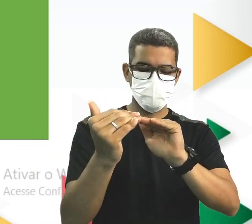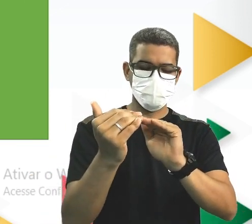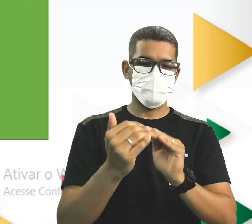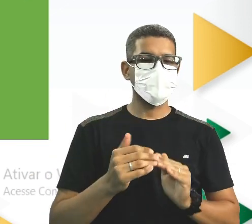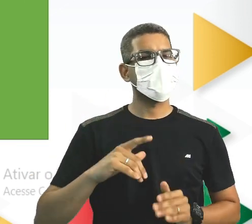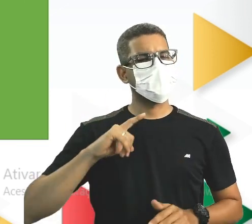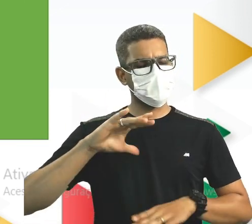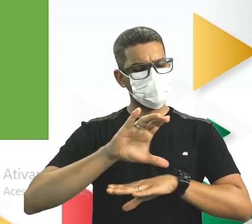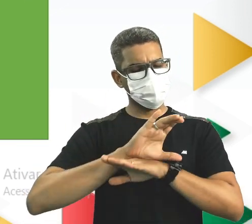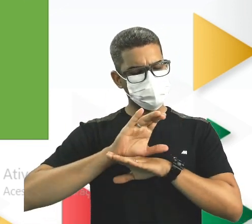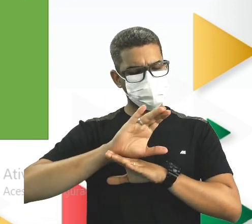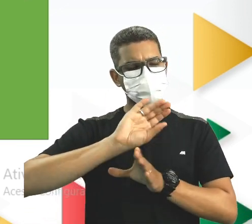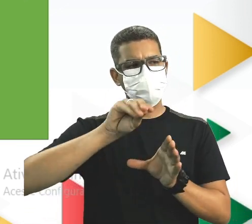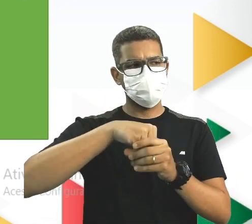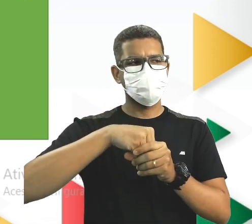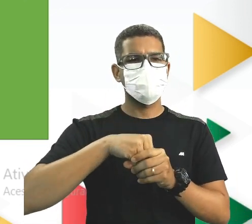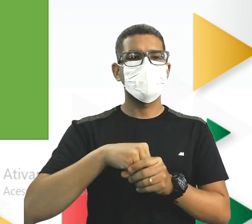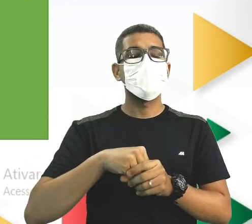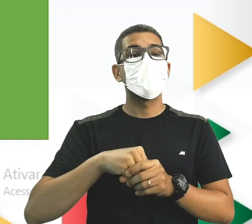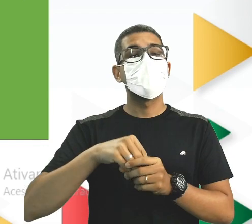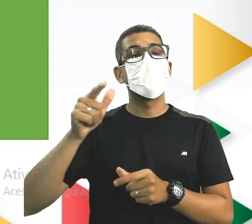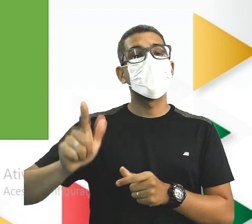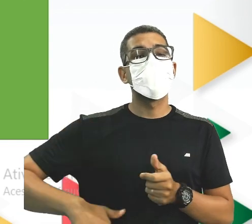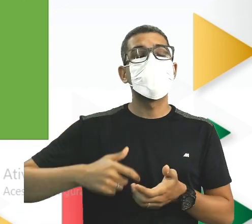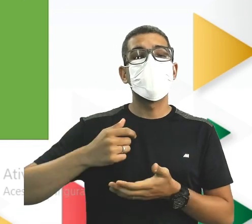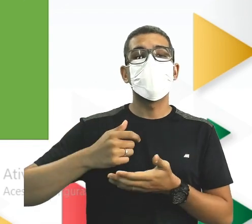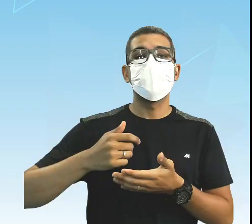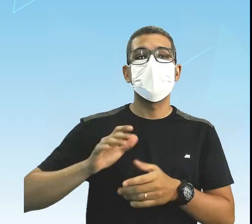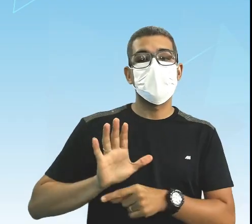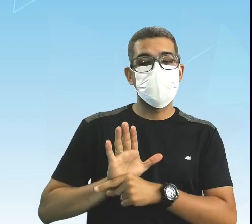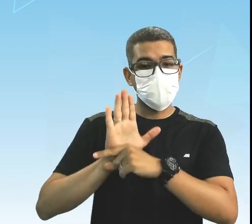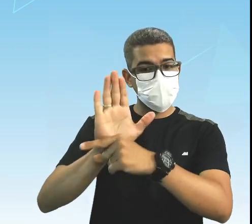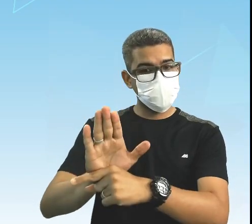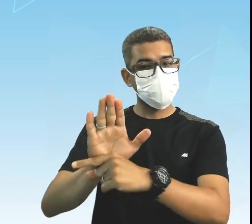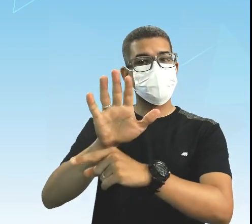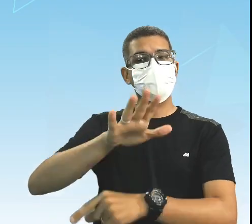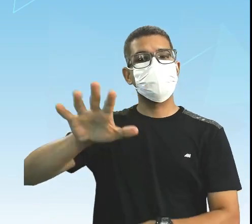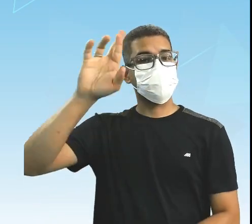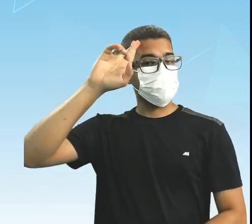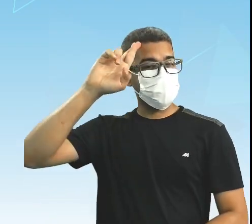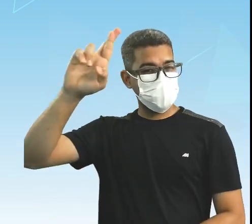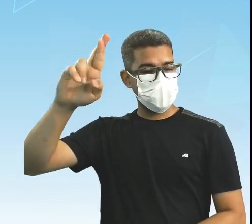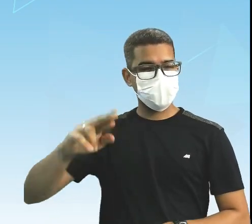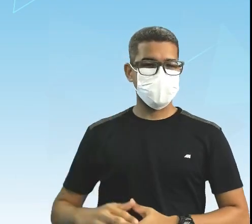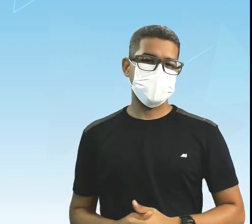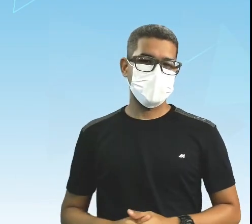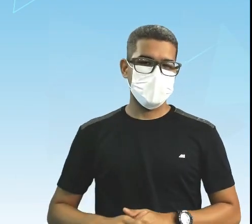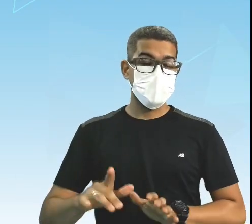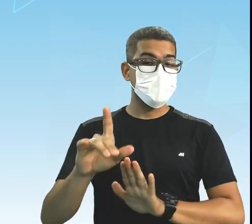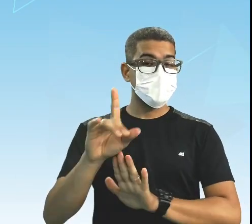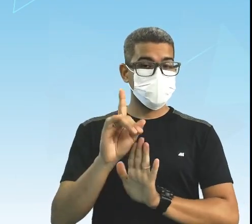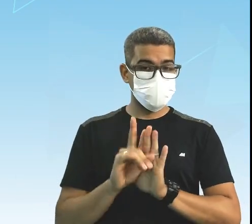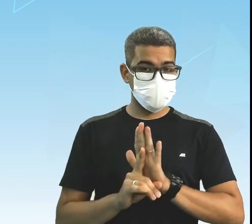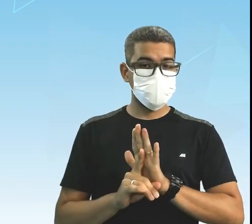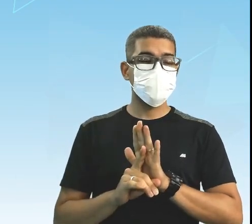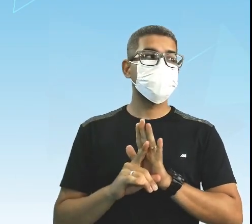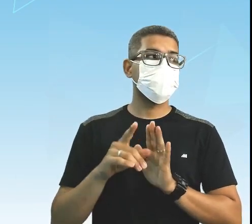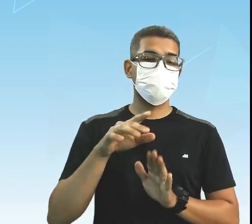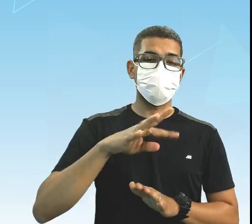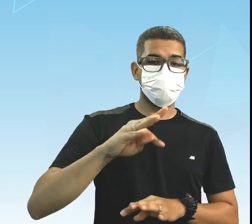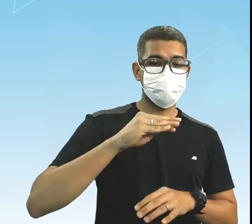na nossa Constituição, e ainda contribuir com as autoridades, né? Então, tudo isso são os deveres dos cidadãos.